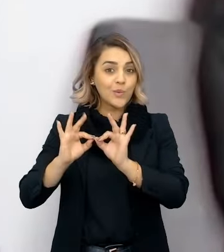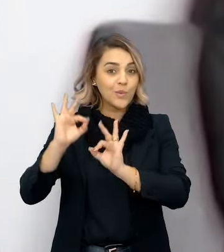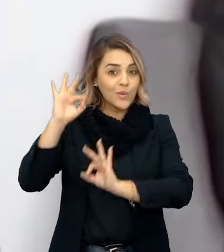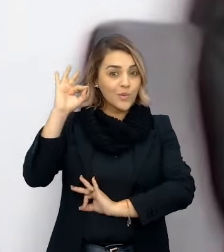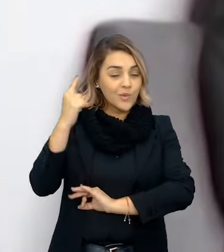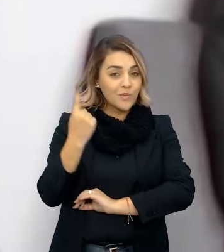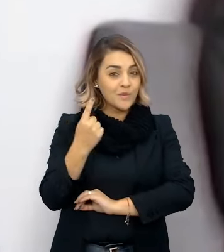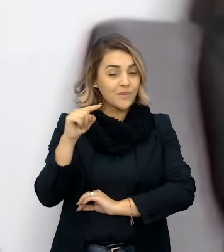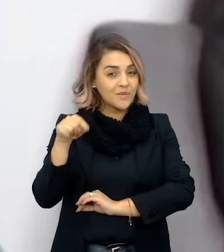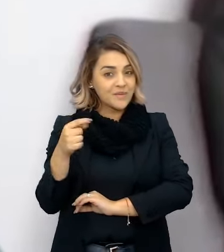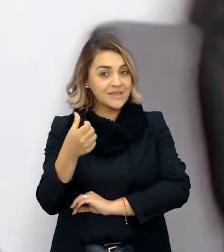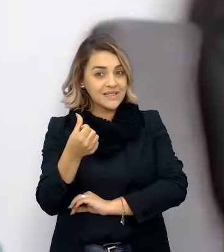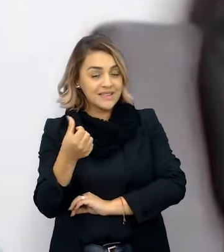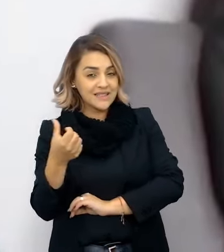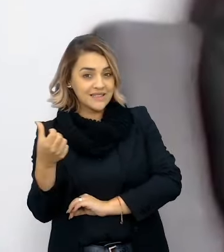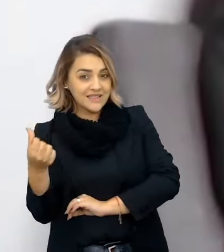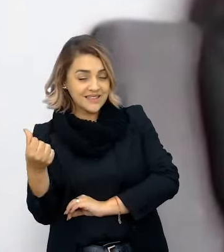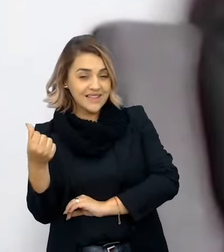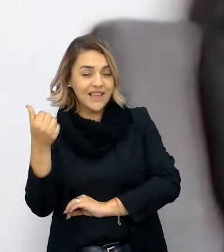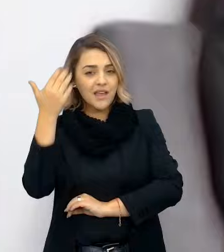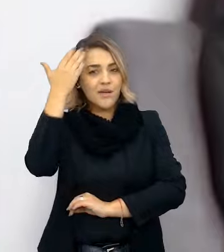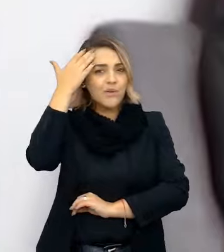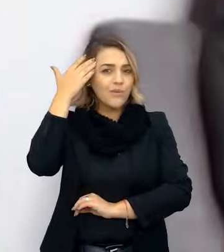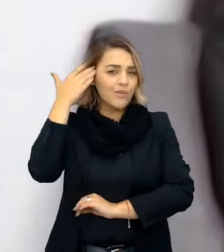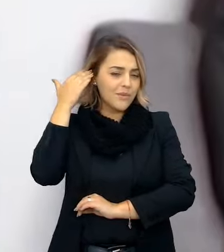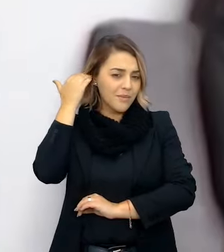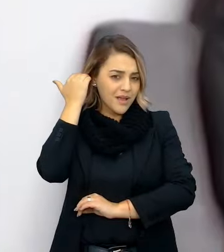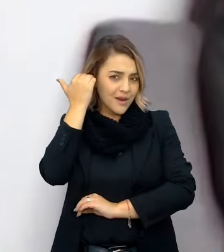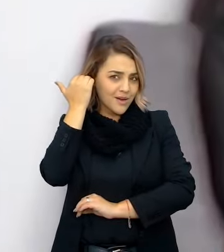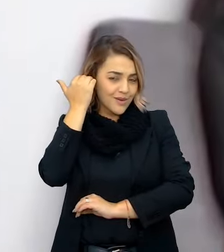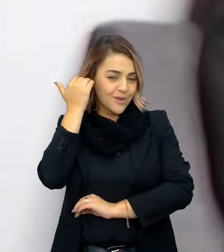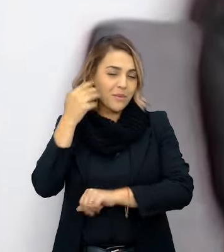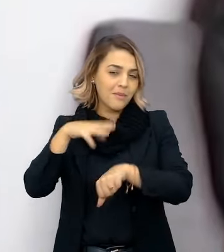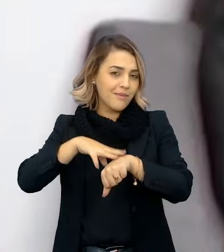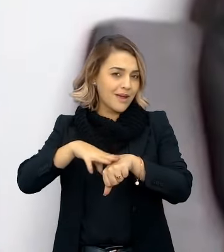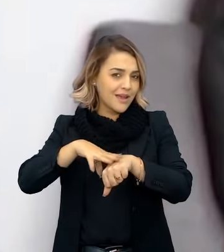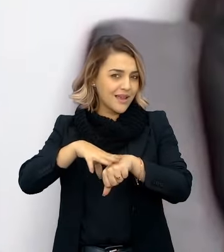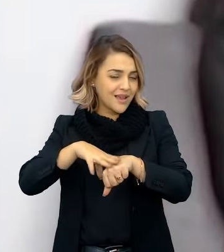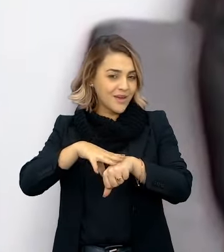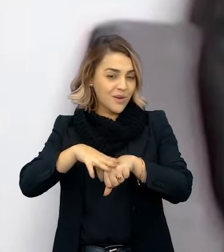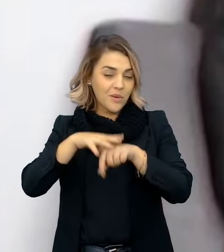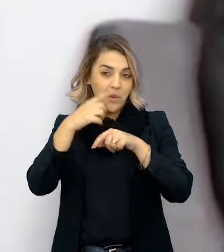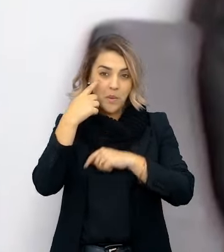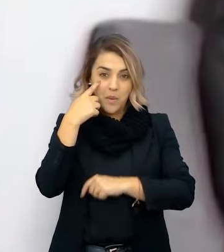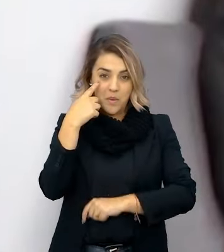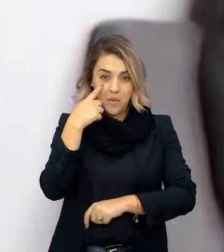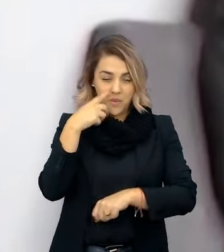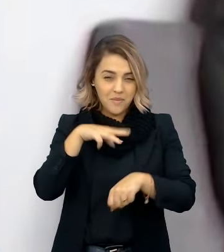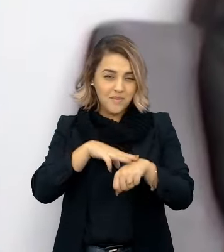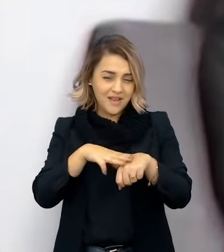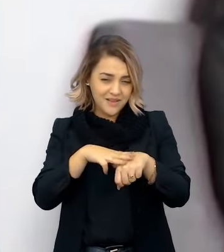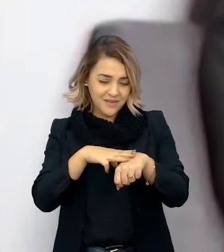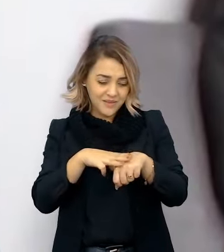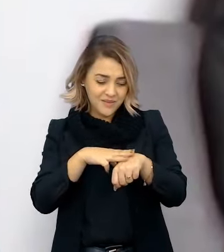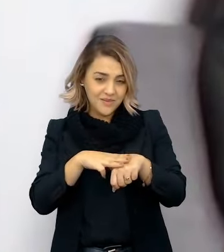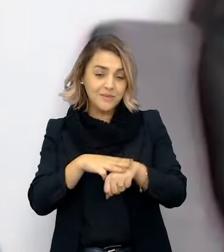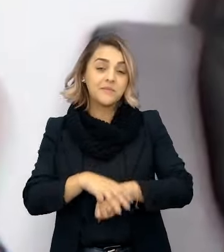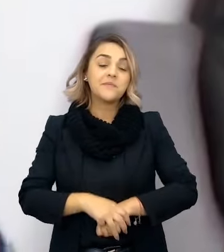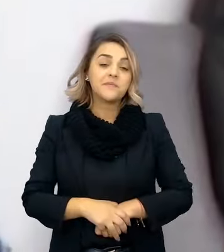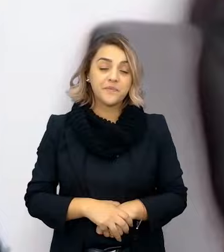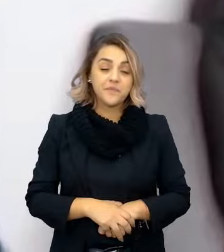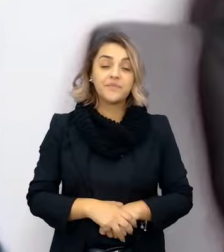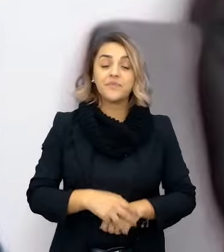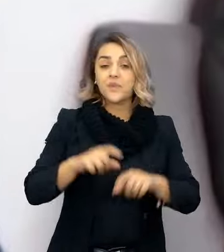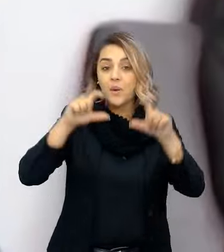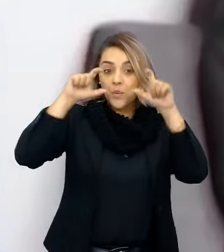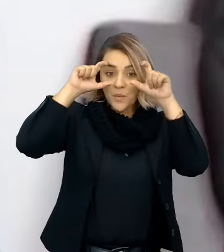1,66 m, meus cabelos são curtos, castanhos, meus olhos são castanhos, eu